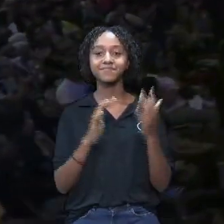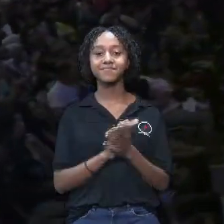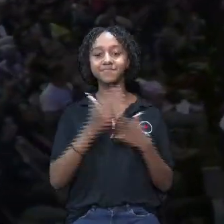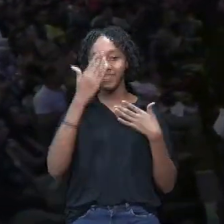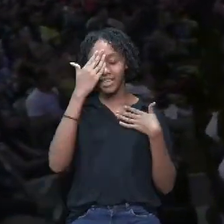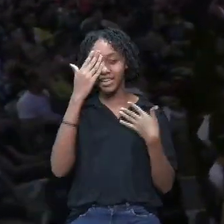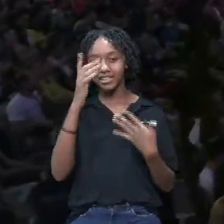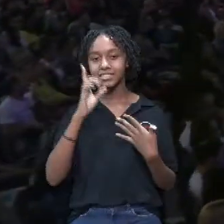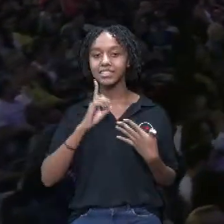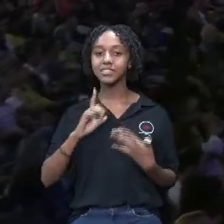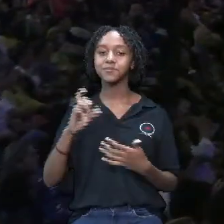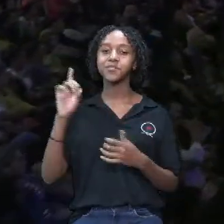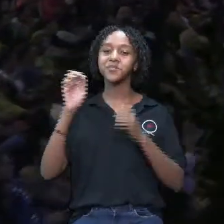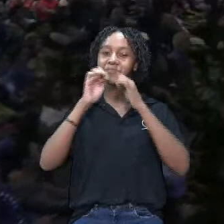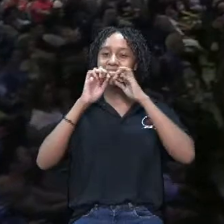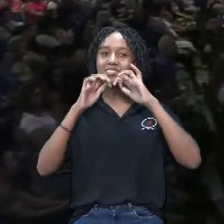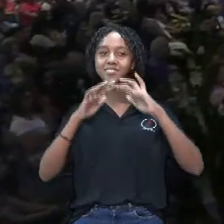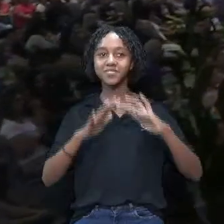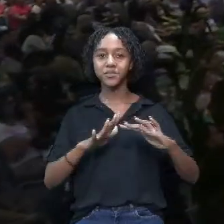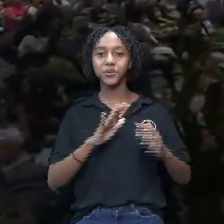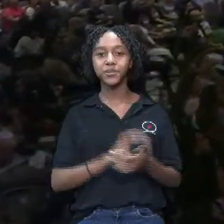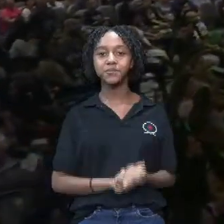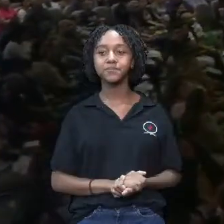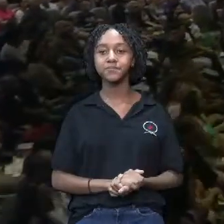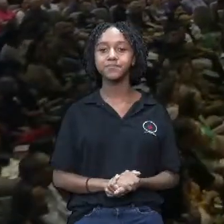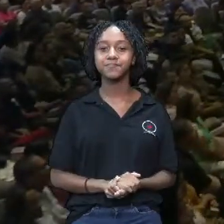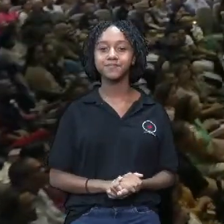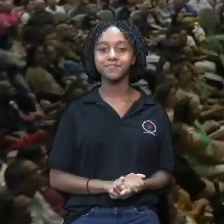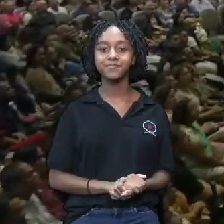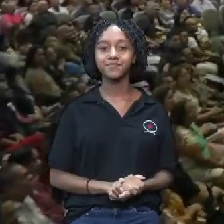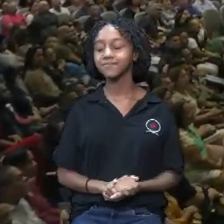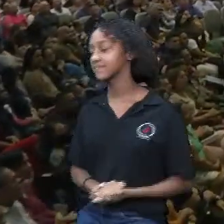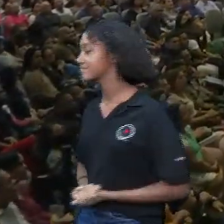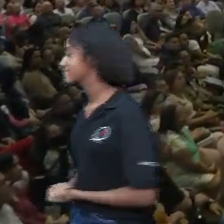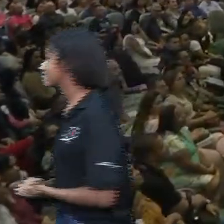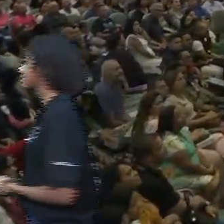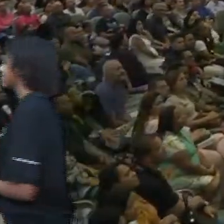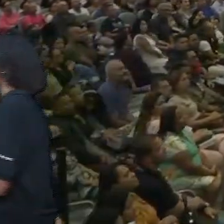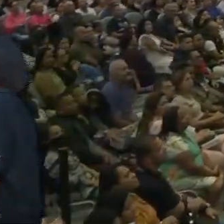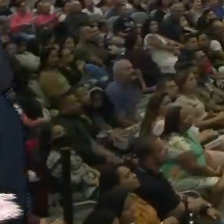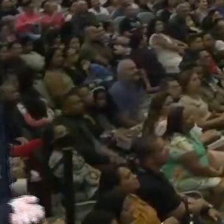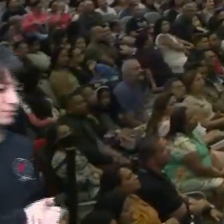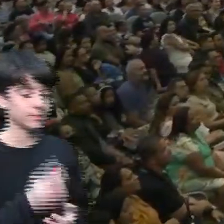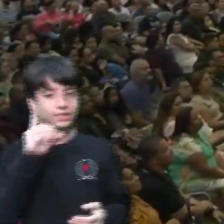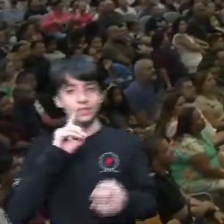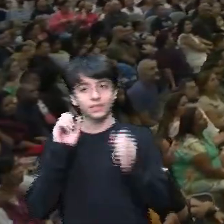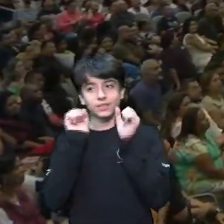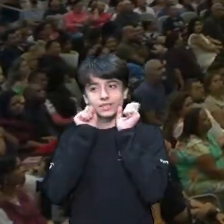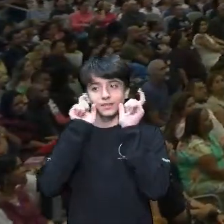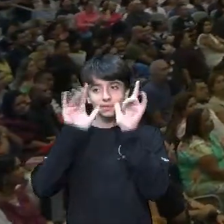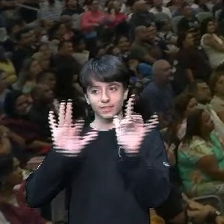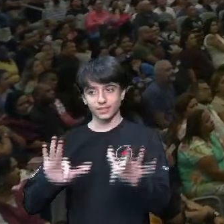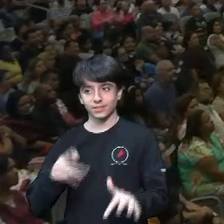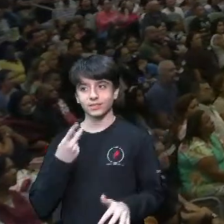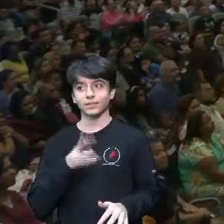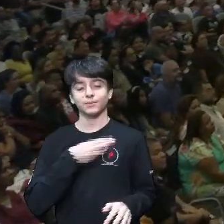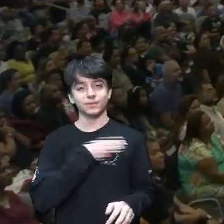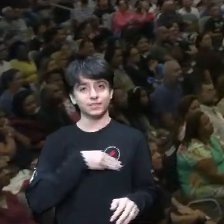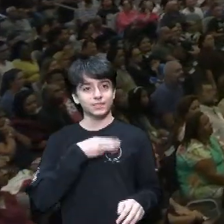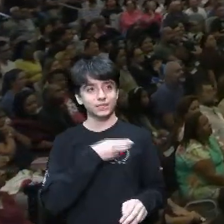Graças a Deus. Deus abençoe a Lília, seu trabalho, seu ministério. Deus continue te